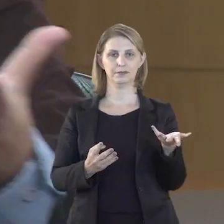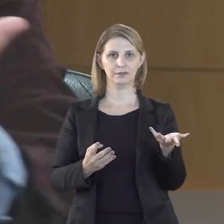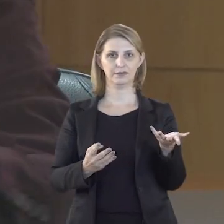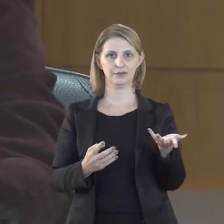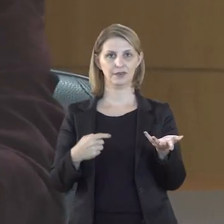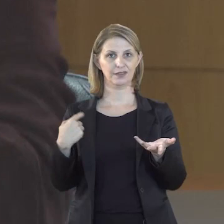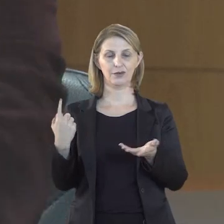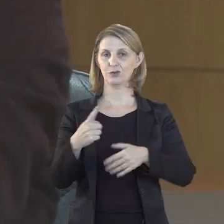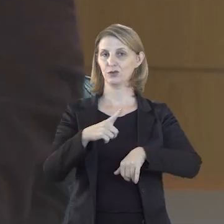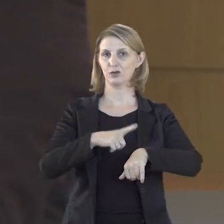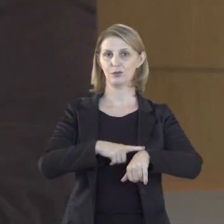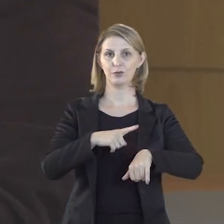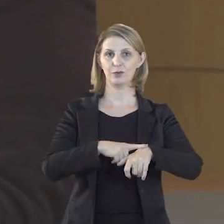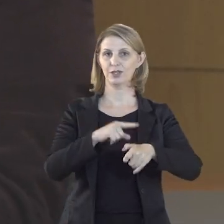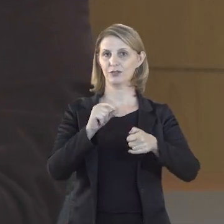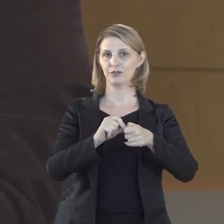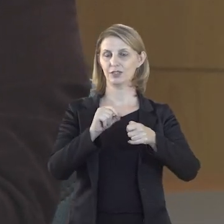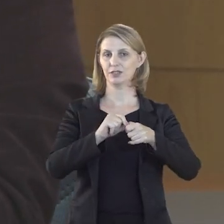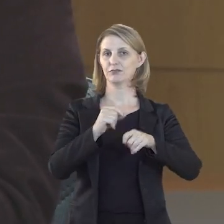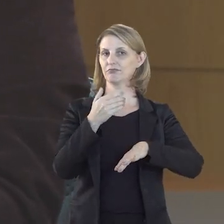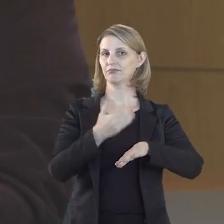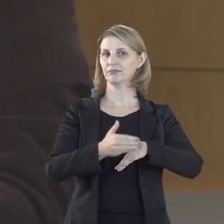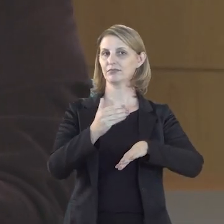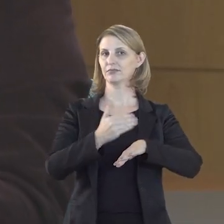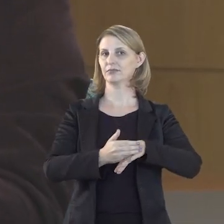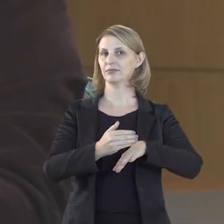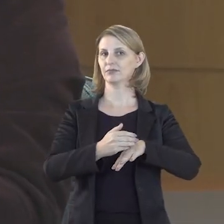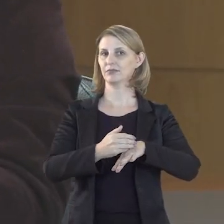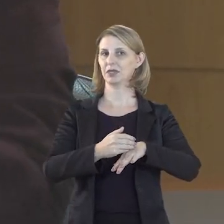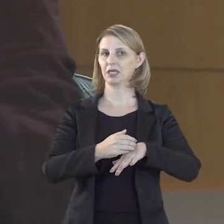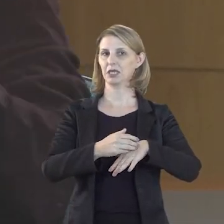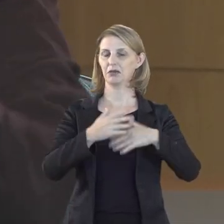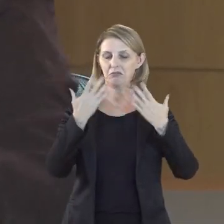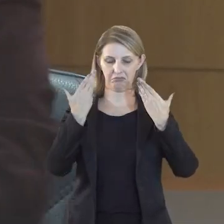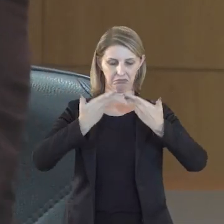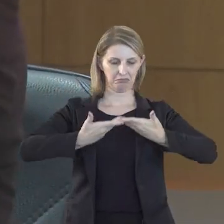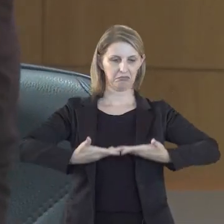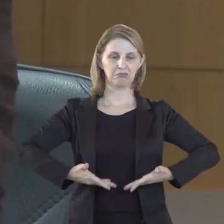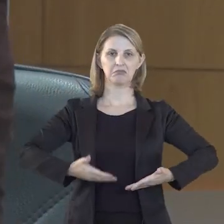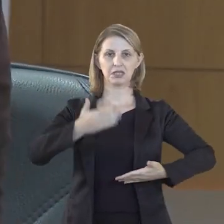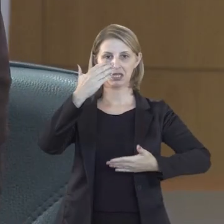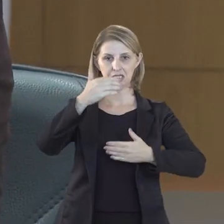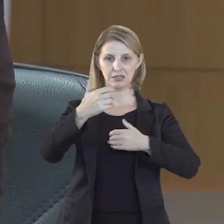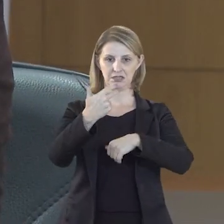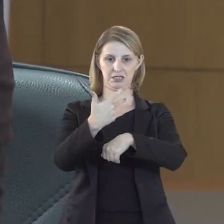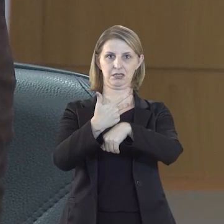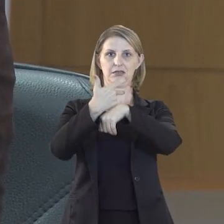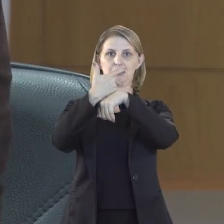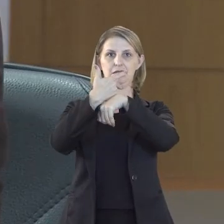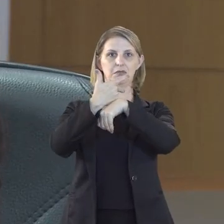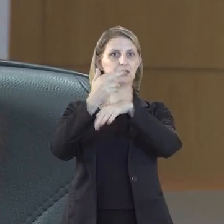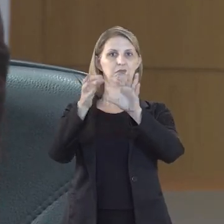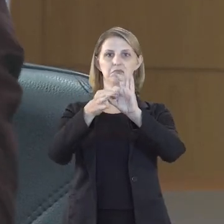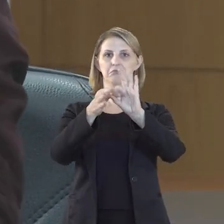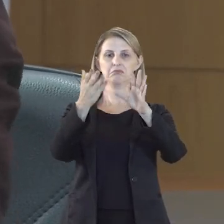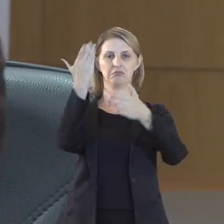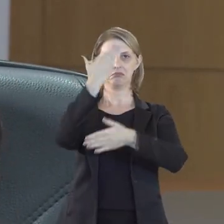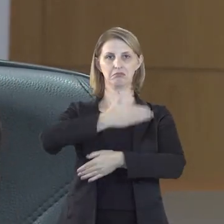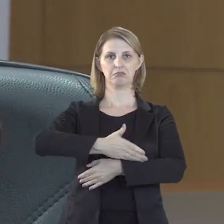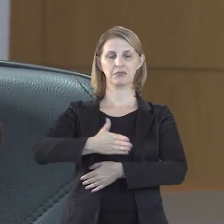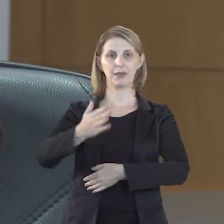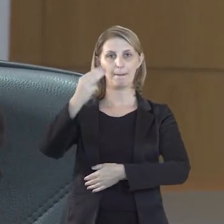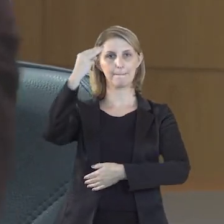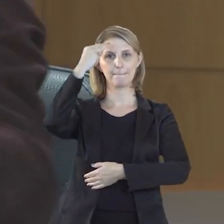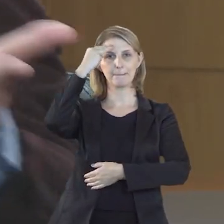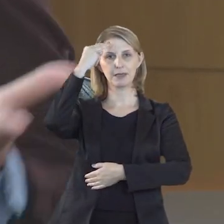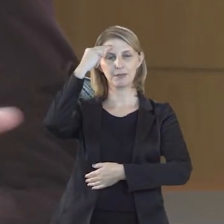exposição. Medo, sim, medo. É isso, eu estou nesse momento aqui, ao fazer esse exercício, me despindo